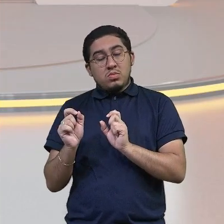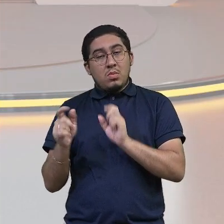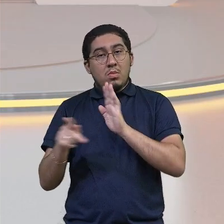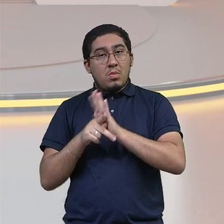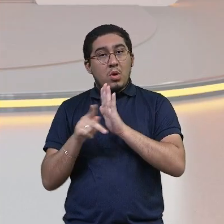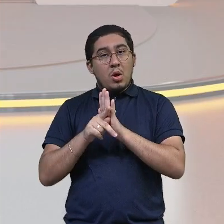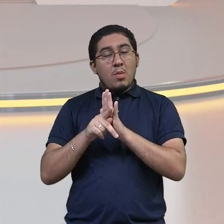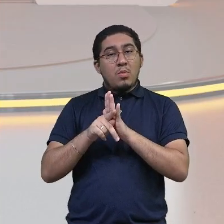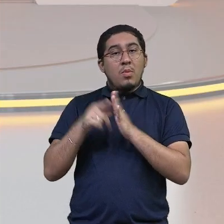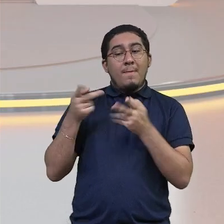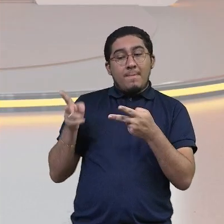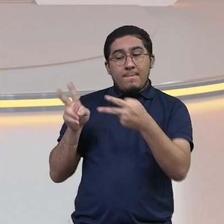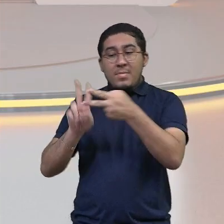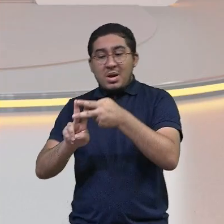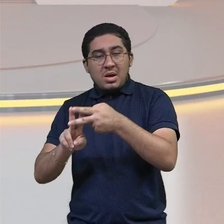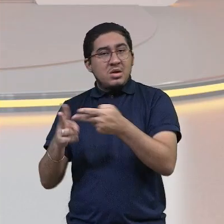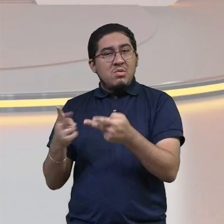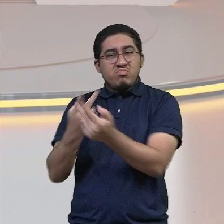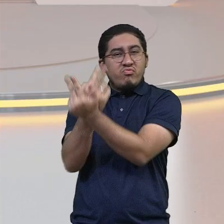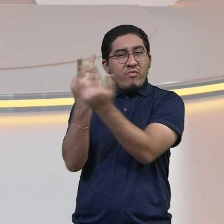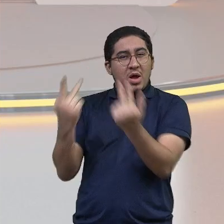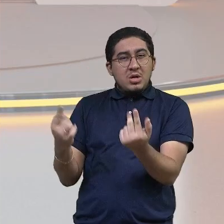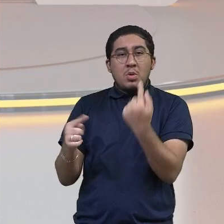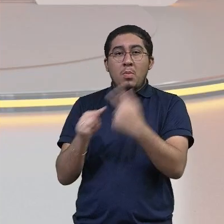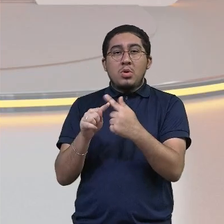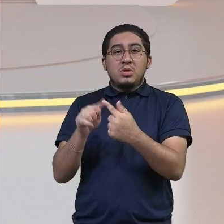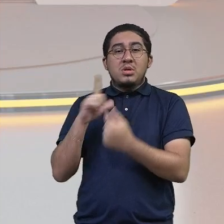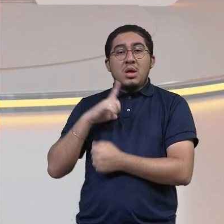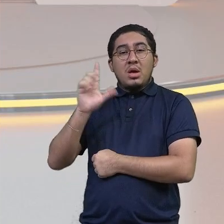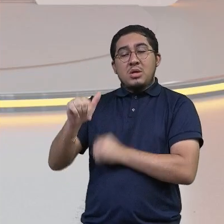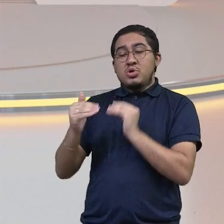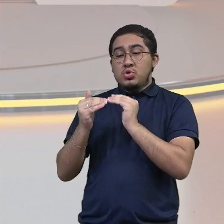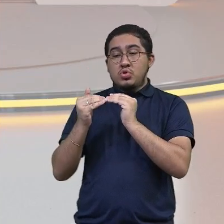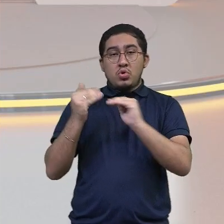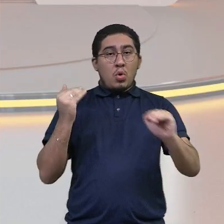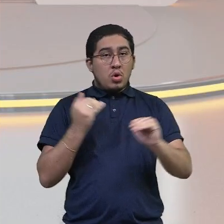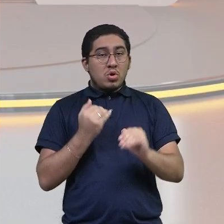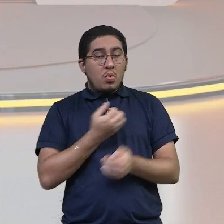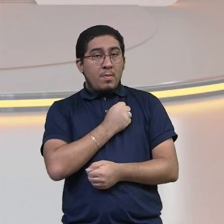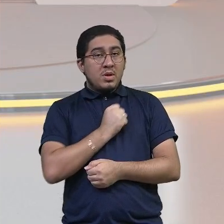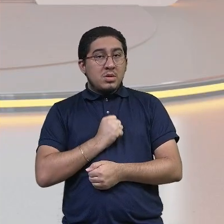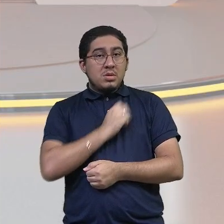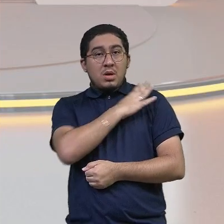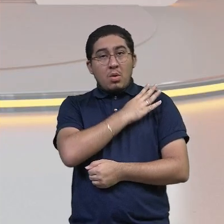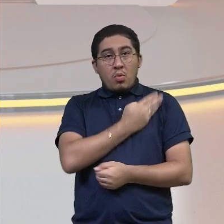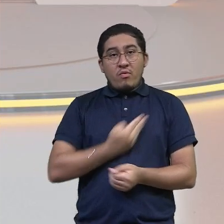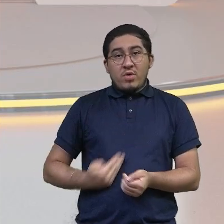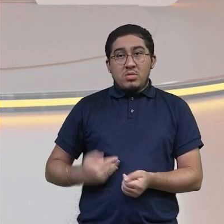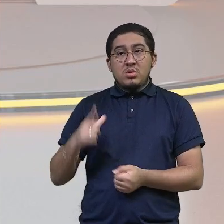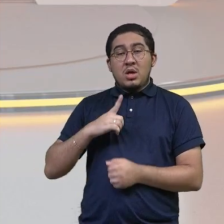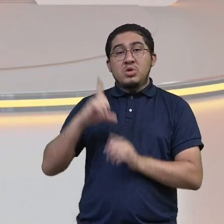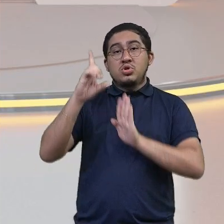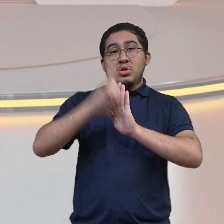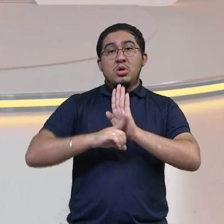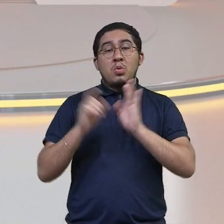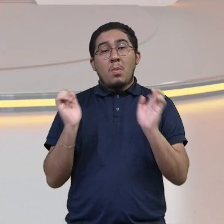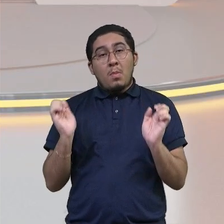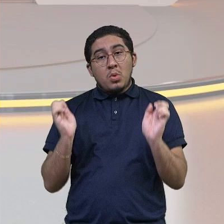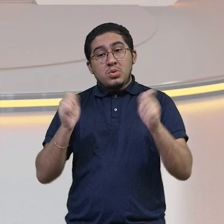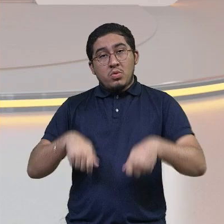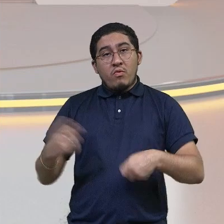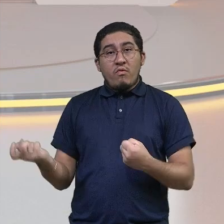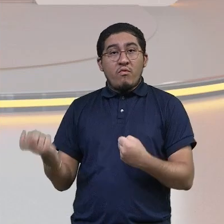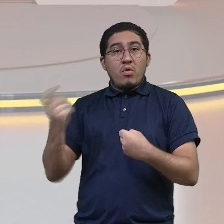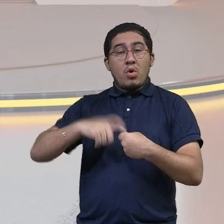tratadas, por serem rotuladas de subversivas, de serem contra o governo, tivessem o direito de retornar para